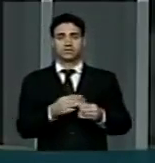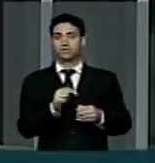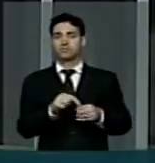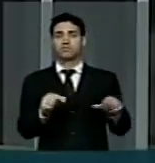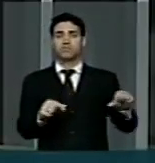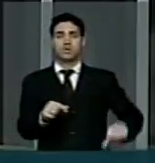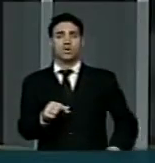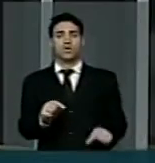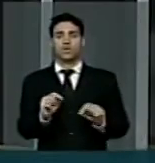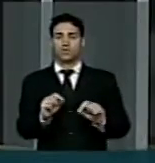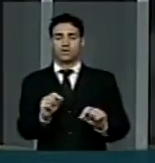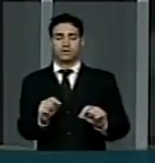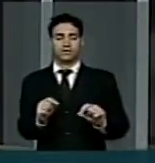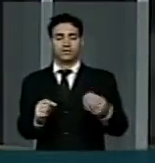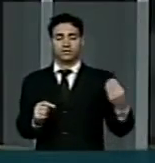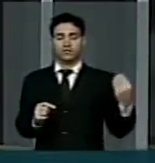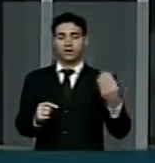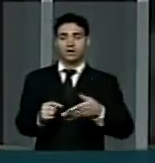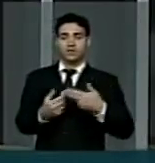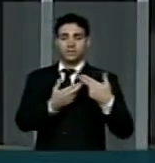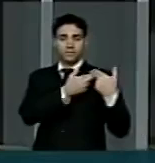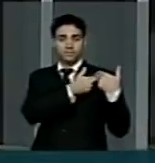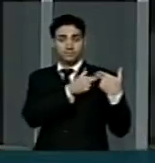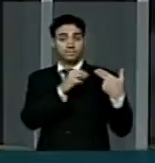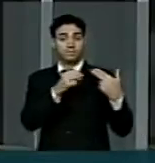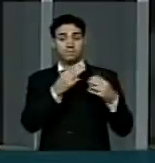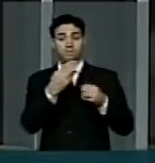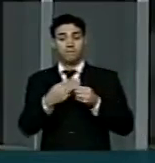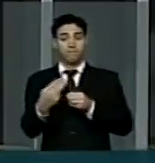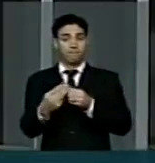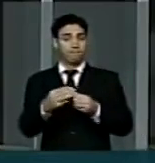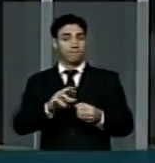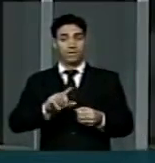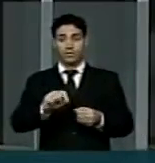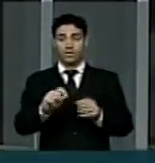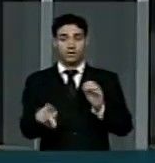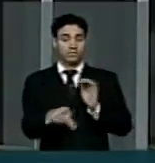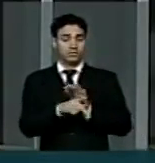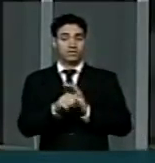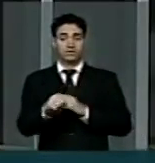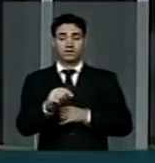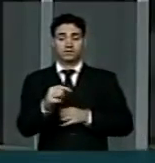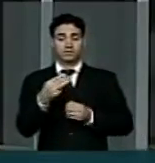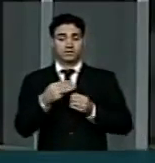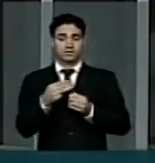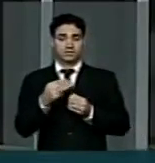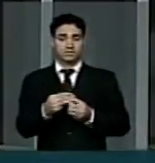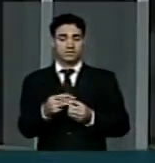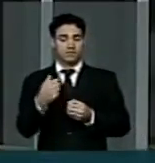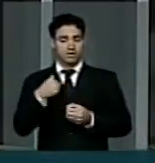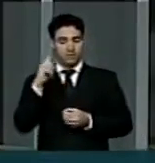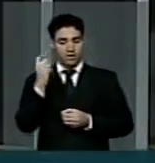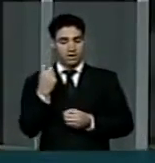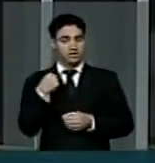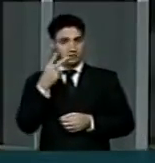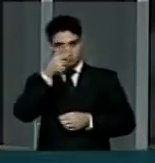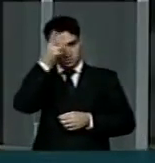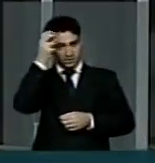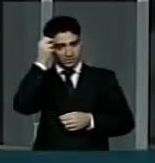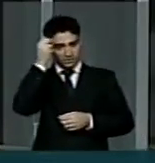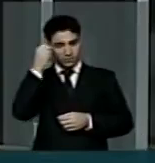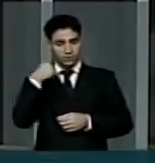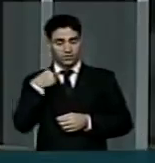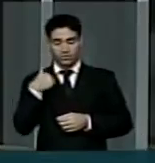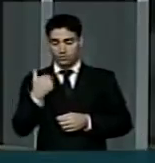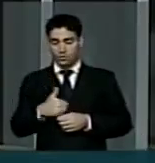tudo, deram atribuição para os municípios que não era dos municípios. No tempo que eu fui prefeito, deputado, eu não